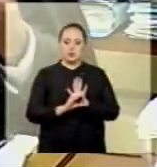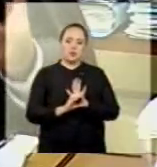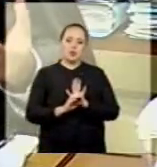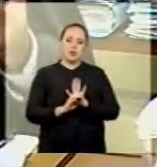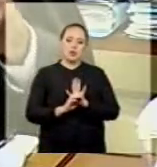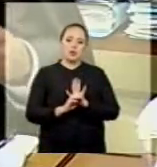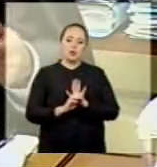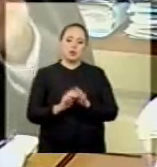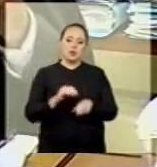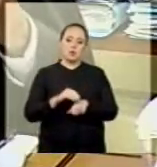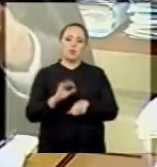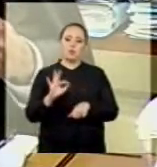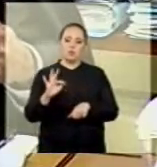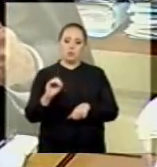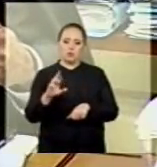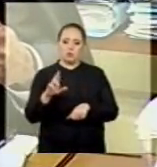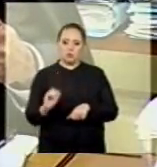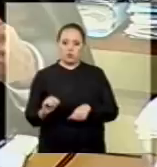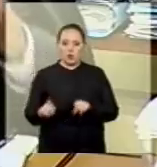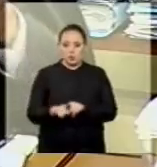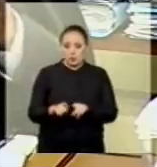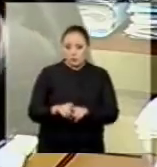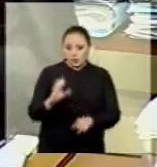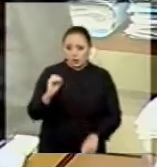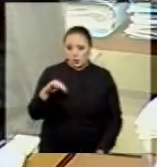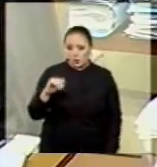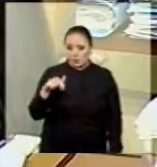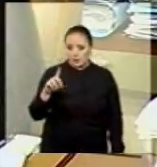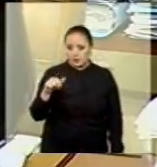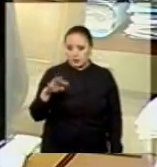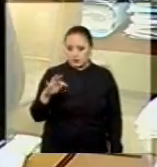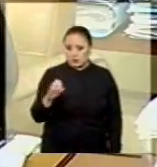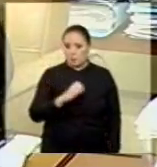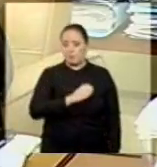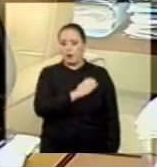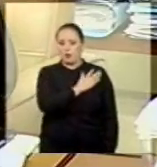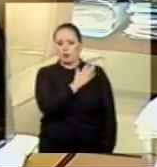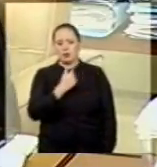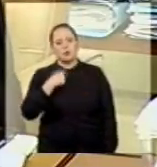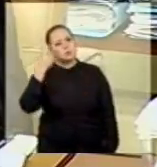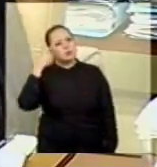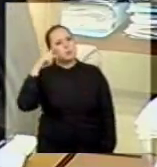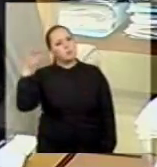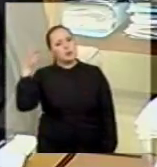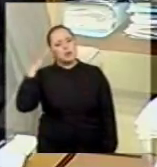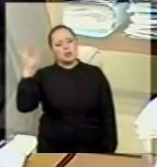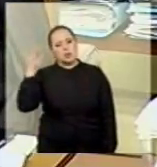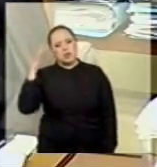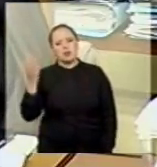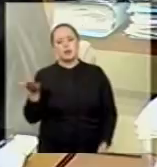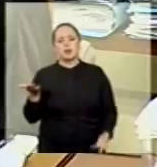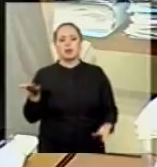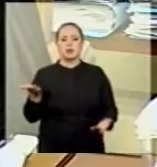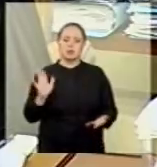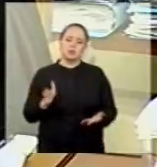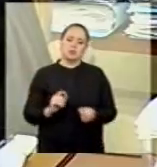dava prerrogativa de foro aos comandantes militares. Comandantes militares. Eu fico a imaginar, aplicada essa jurisprudência